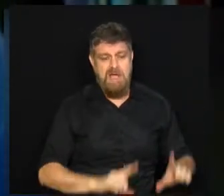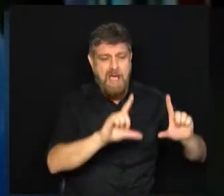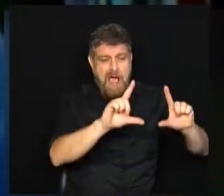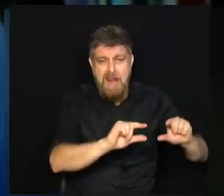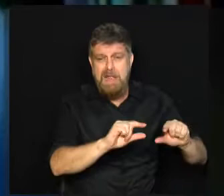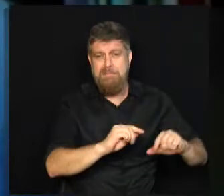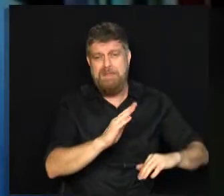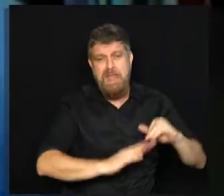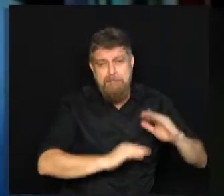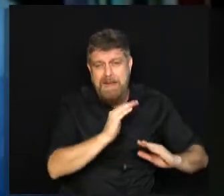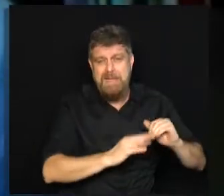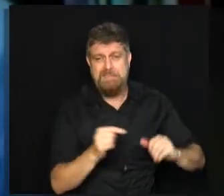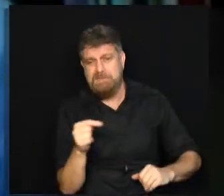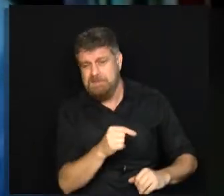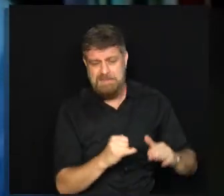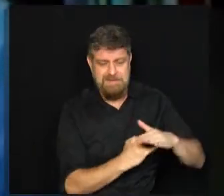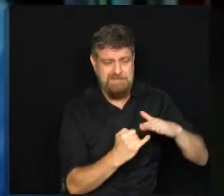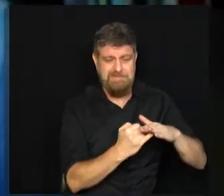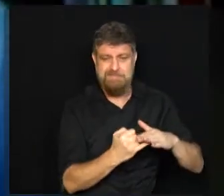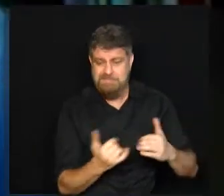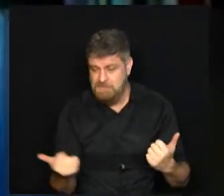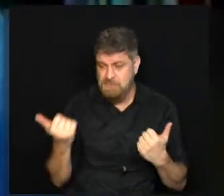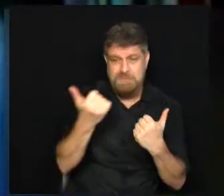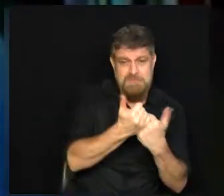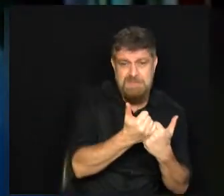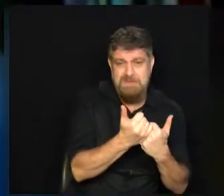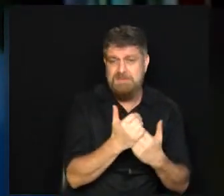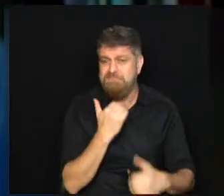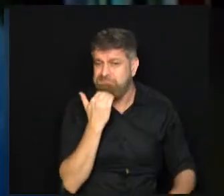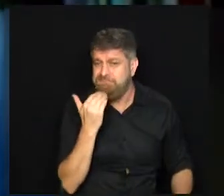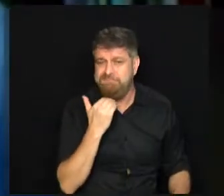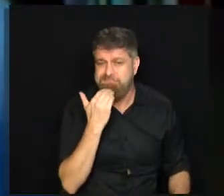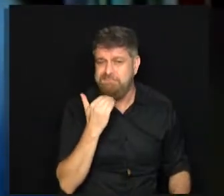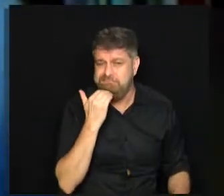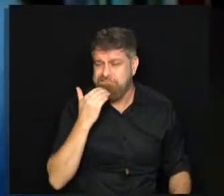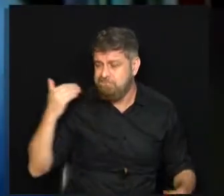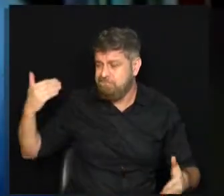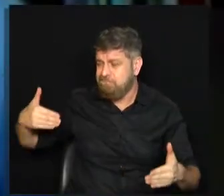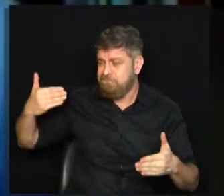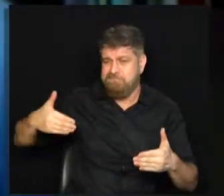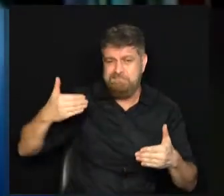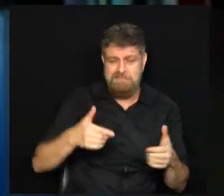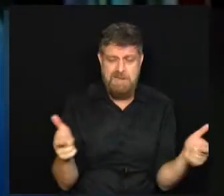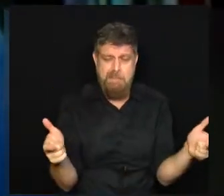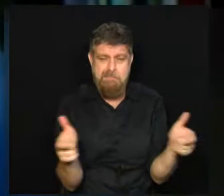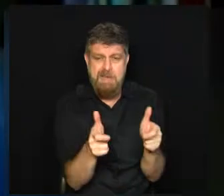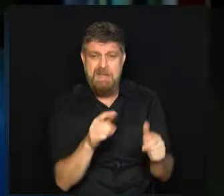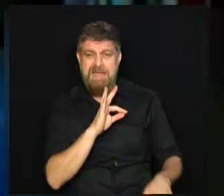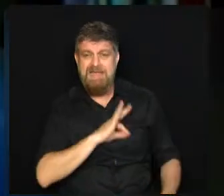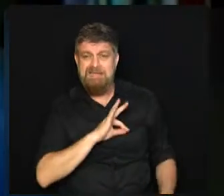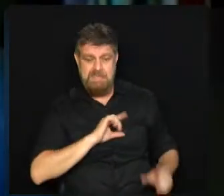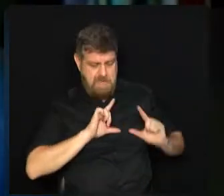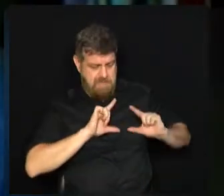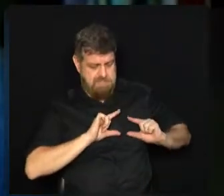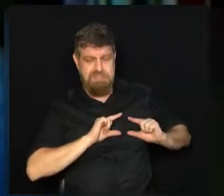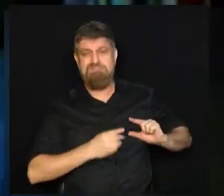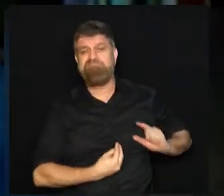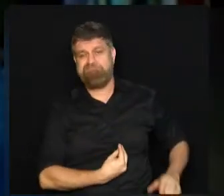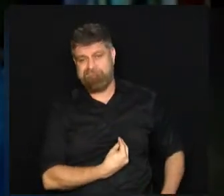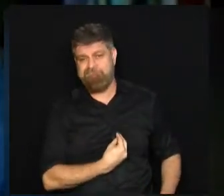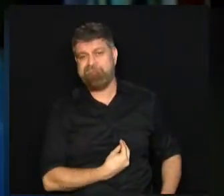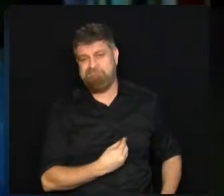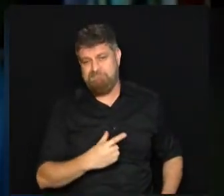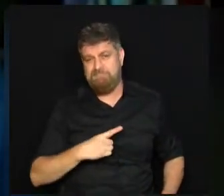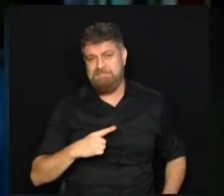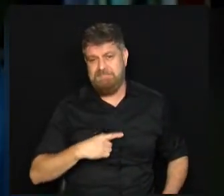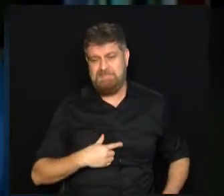instituições. Não se tem reposição de pessoal desde há muito, e a defasagem salarial está presente. Isso